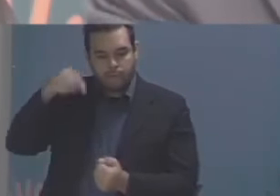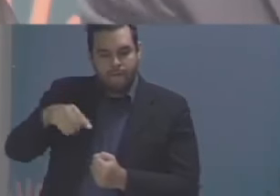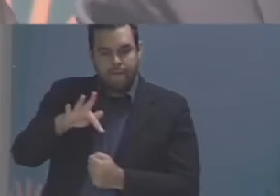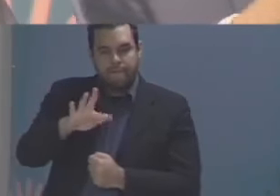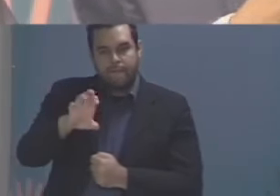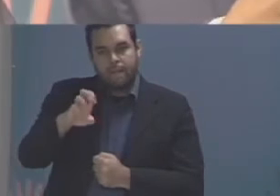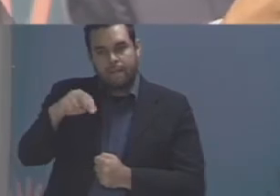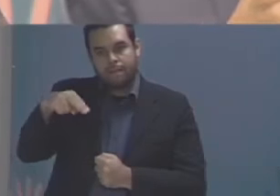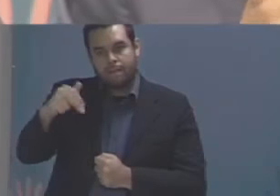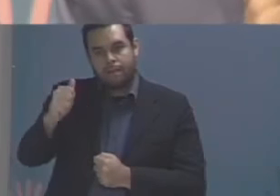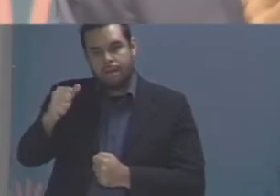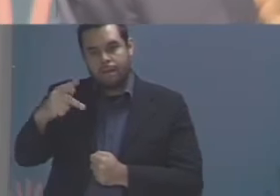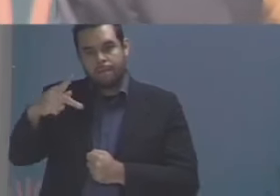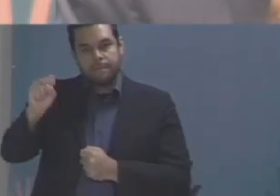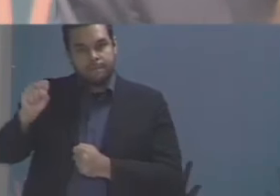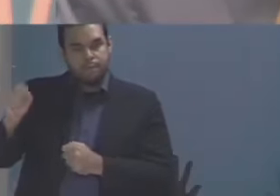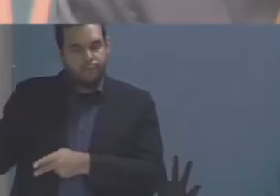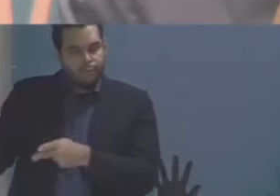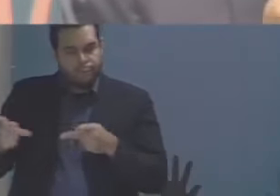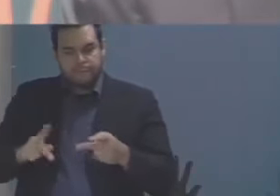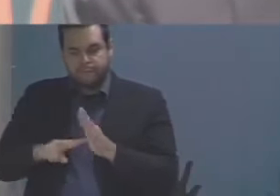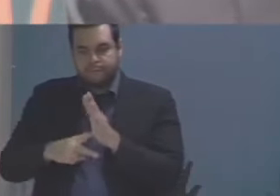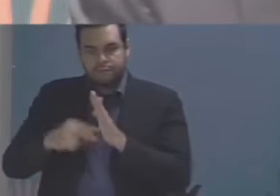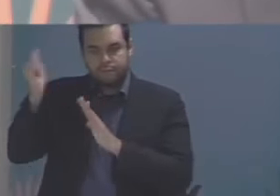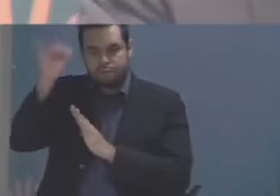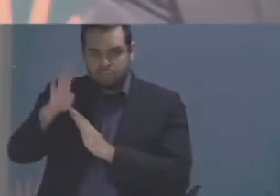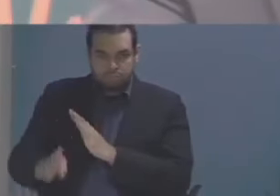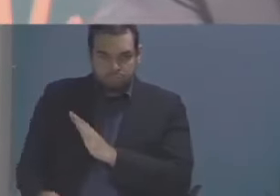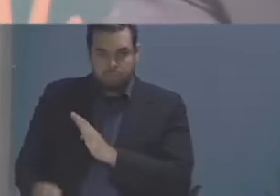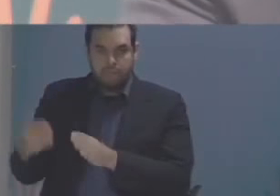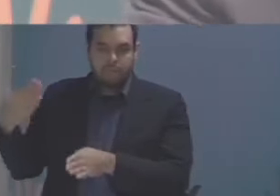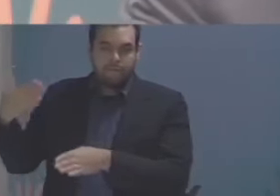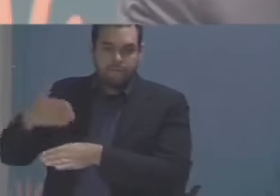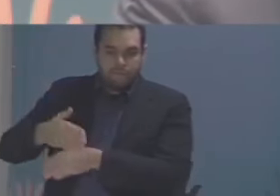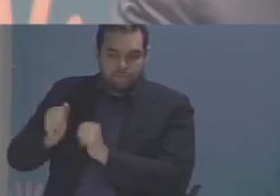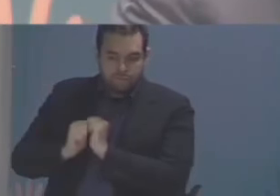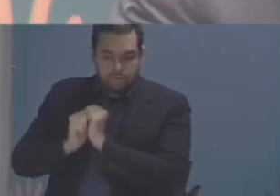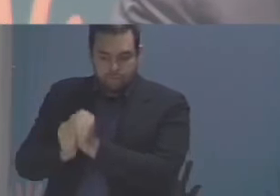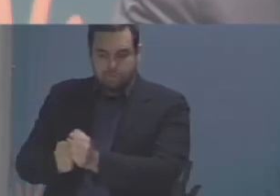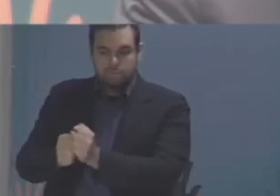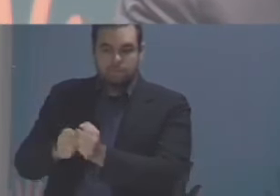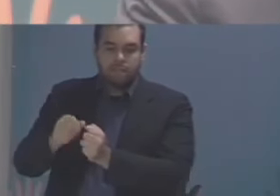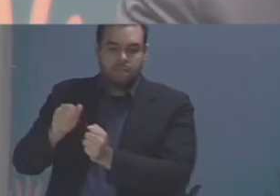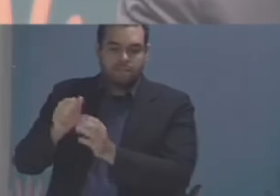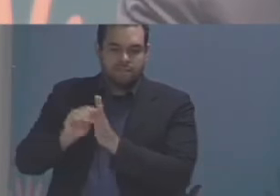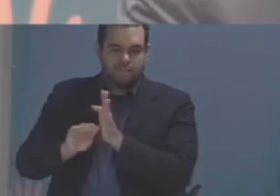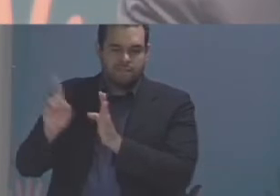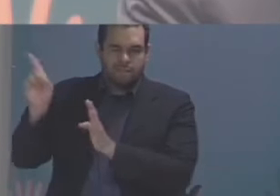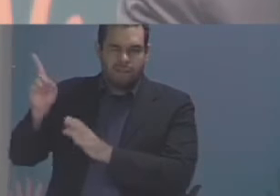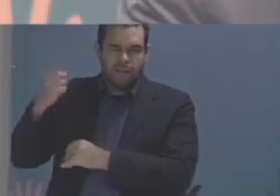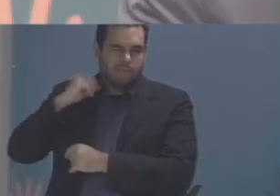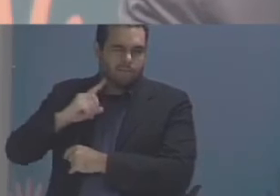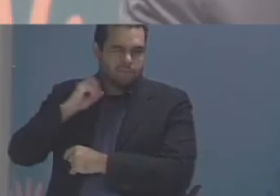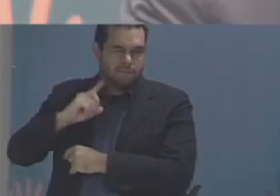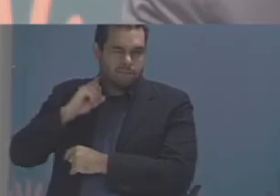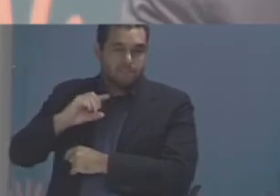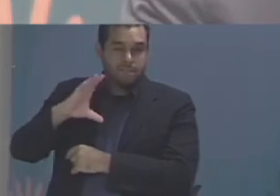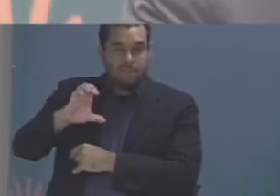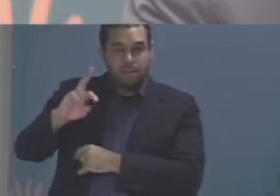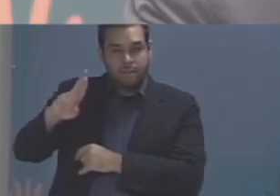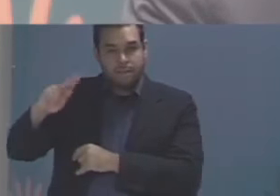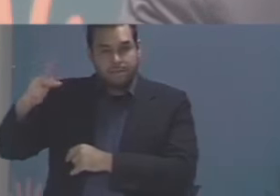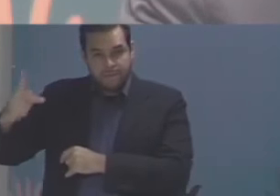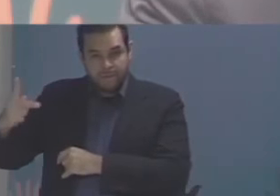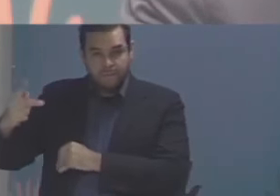FENAPS, convidando todos os sindicatos do Brasil a virem conosco. E Minas Gerais, quando eu estava lá no CRP, puxou essa